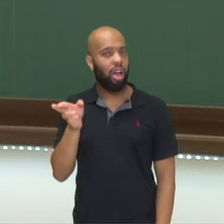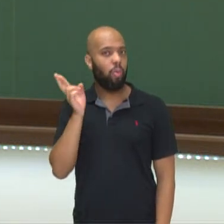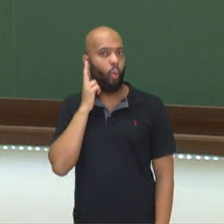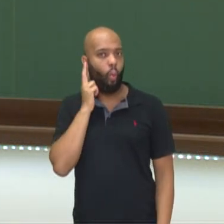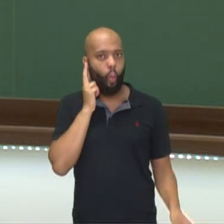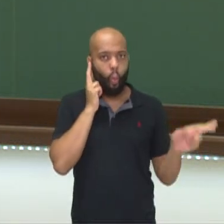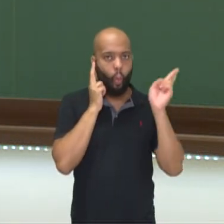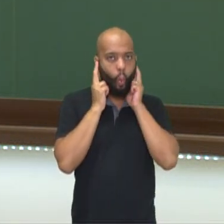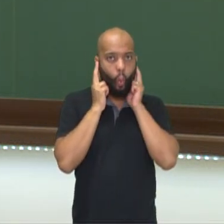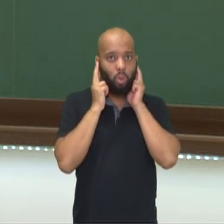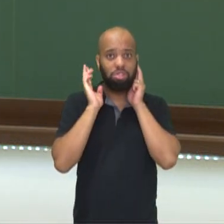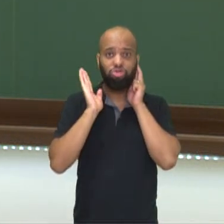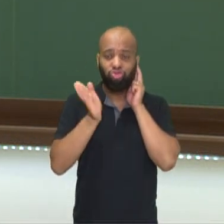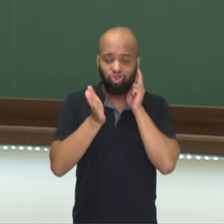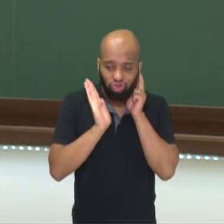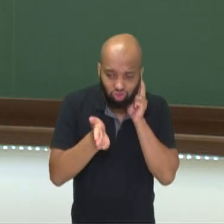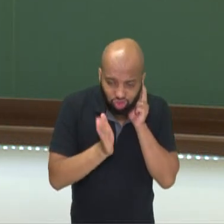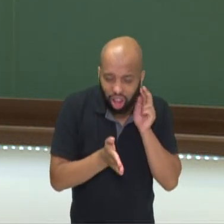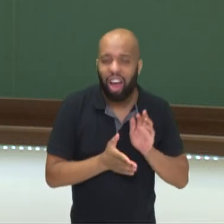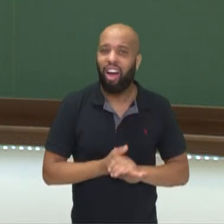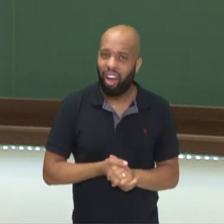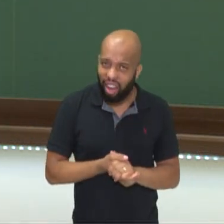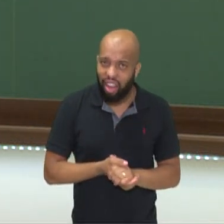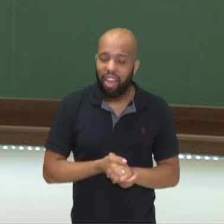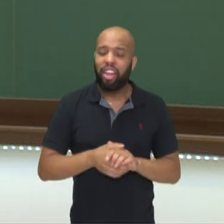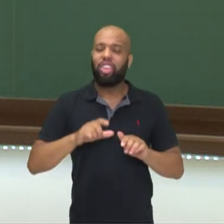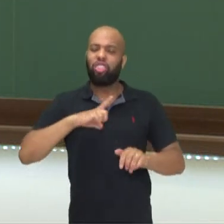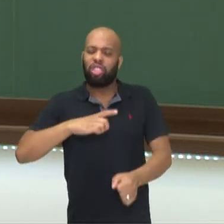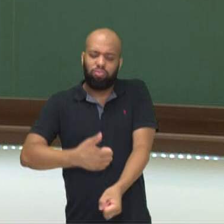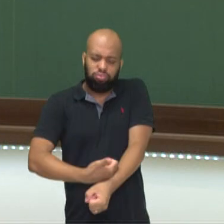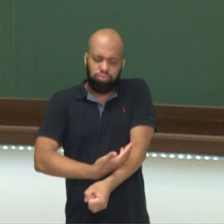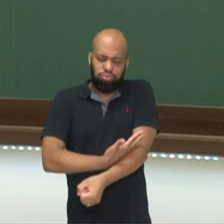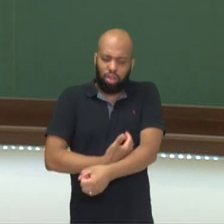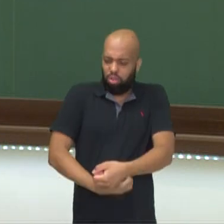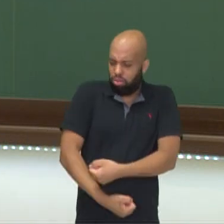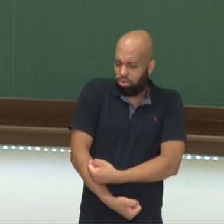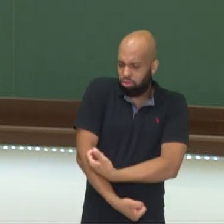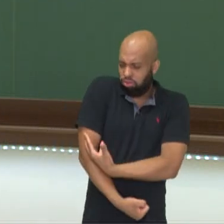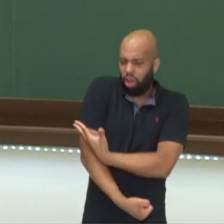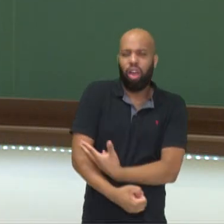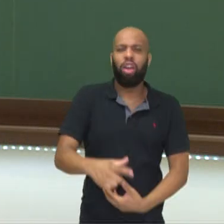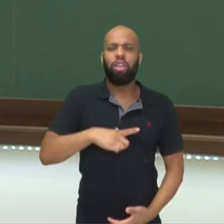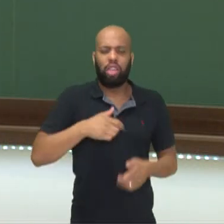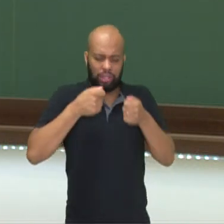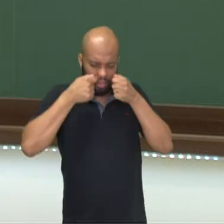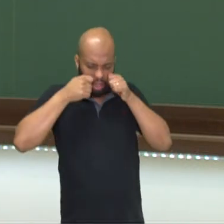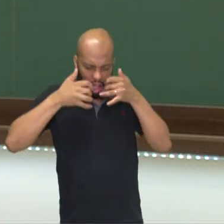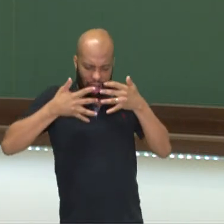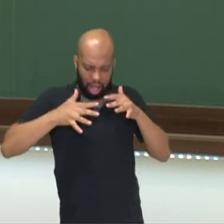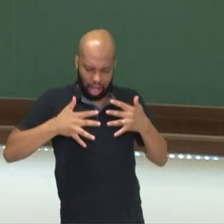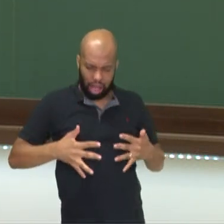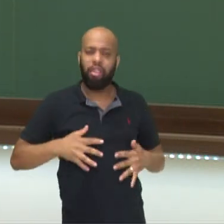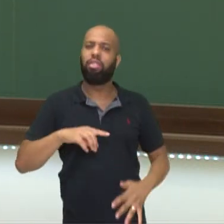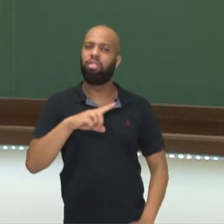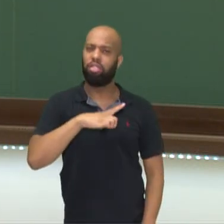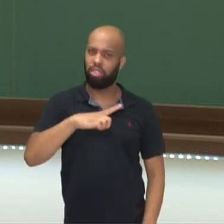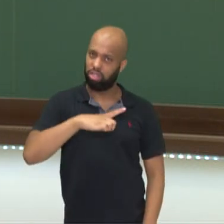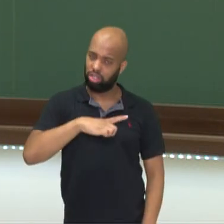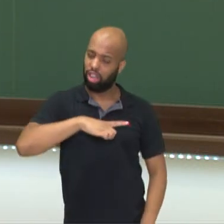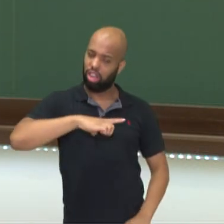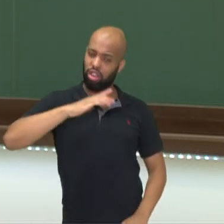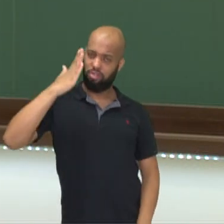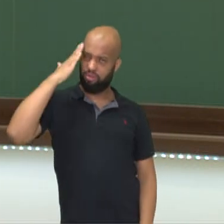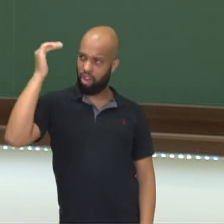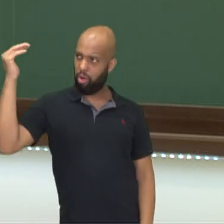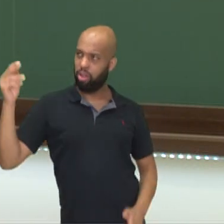de sentimentalismo, composições carregadas de dramaticidade. São verdadeiras obras-primas da história